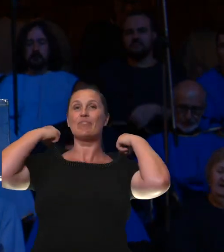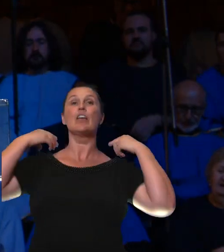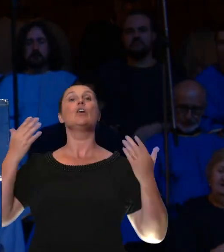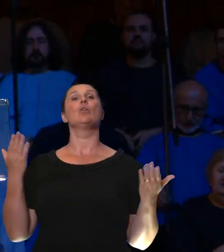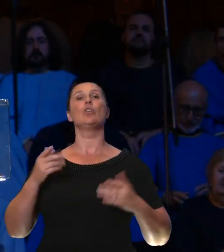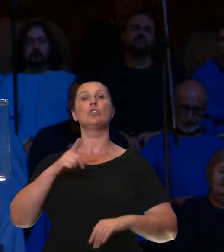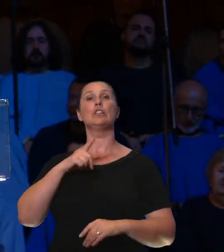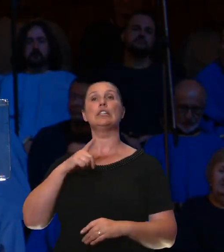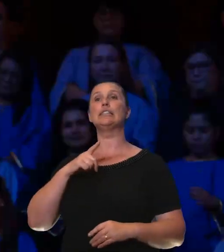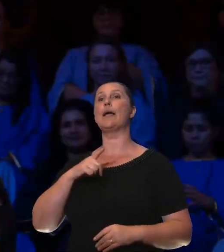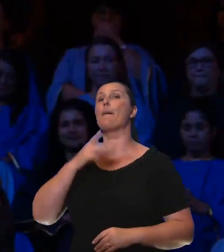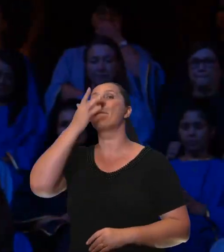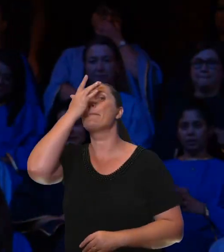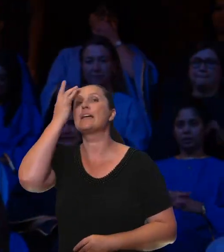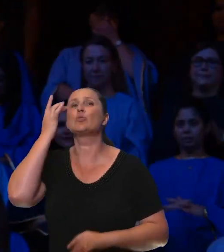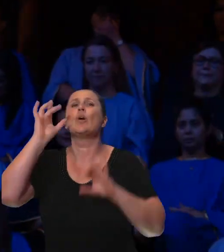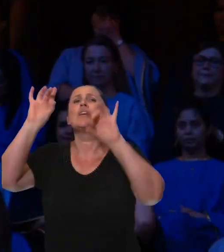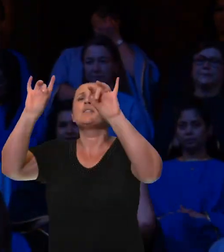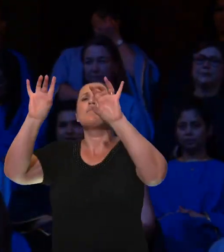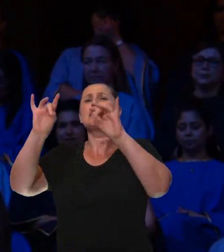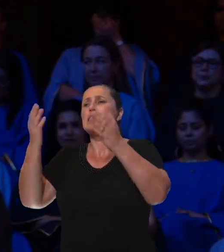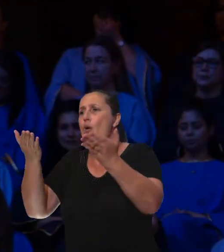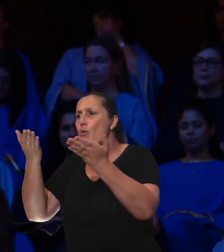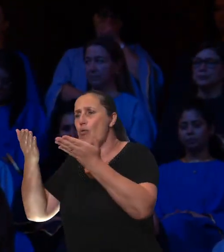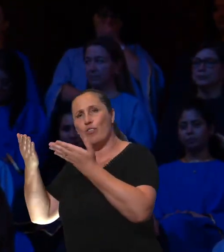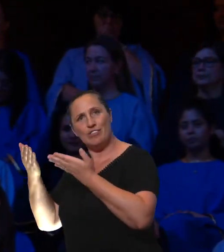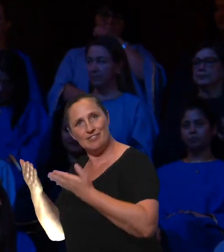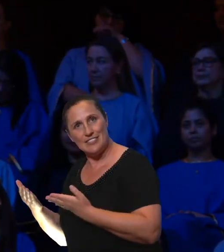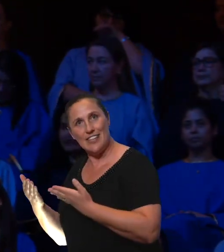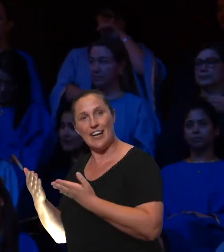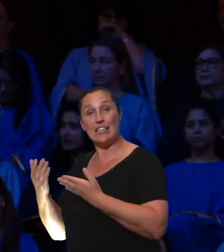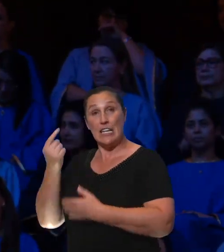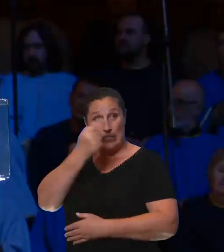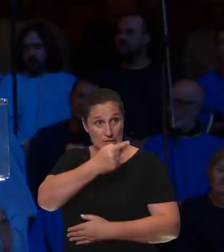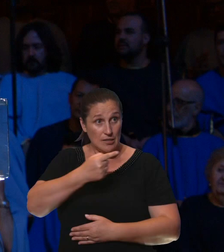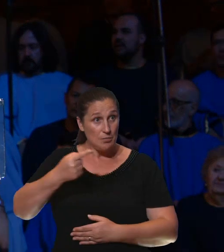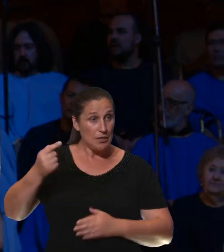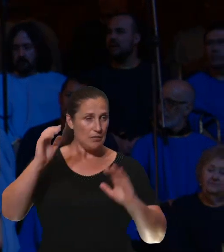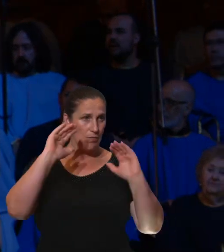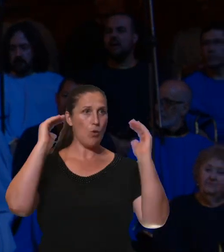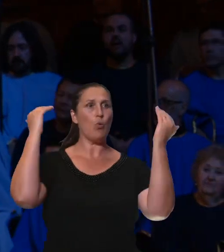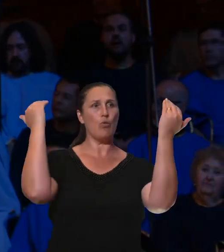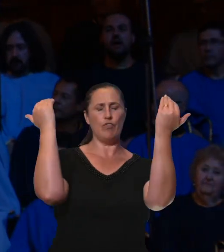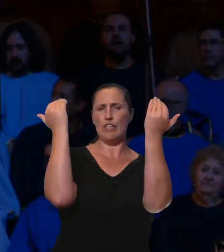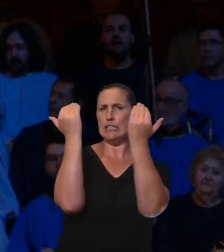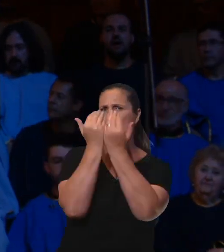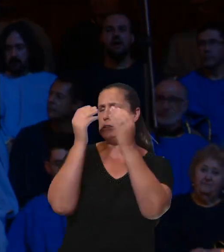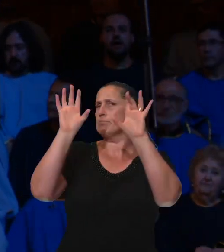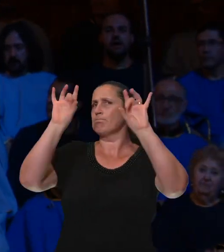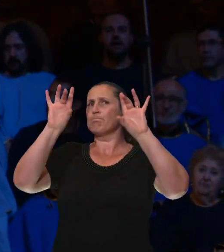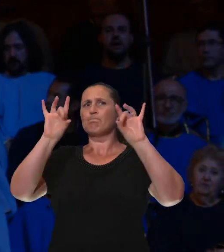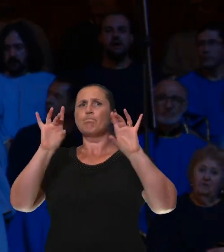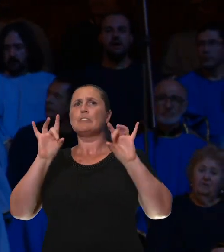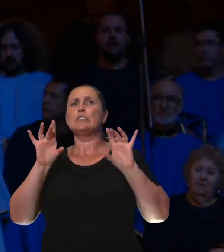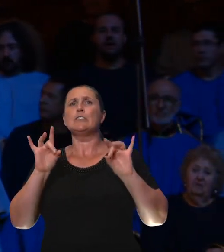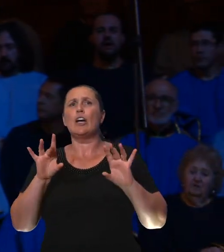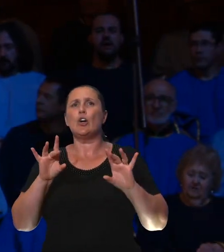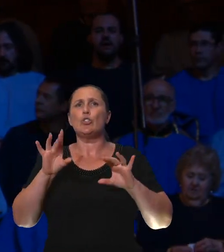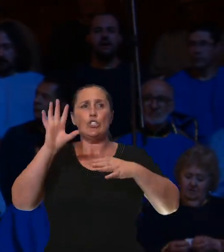Hoje eu tenho um convidado especial. Nós tivemos aqui essa semana um evento maravilhoso